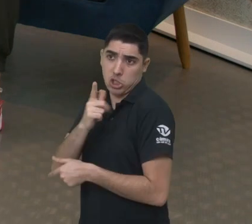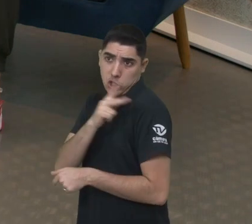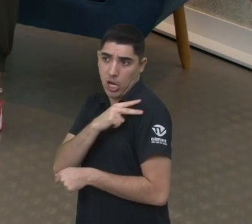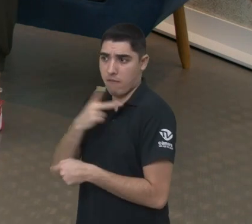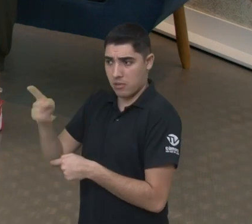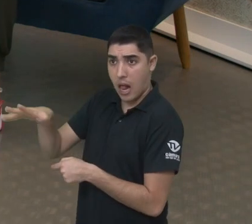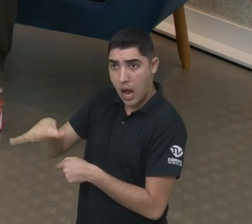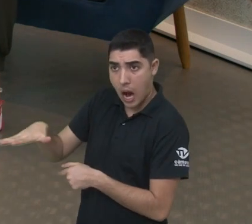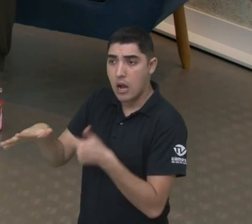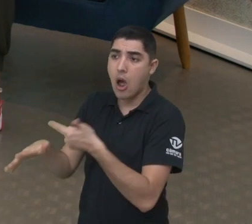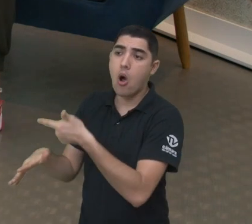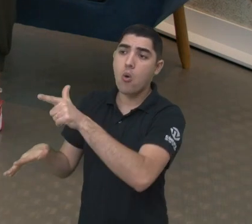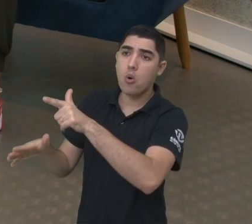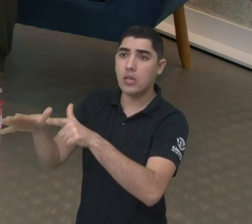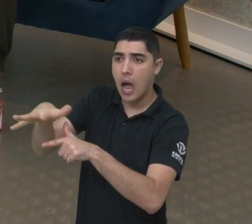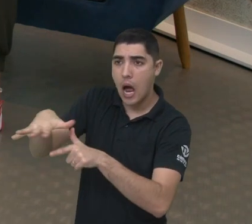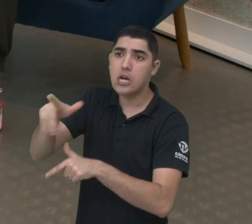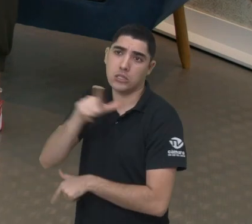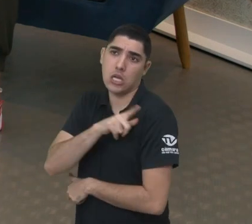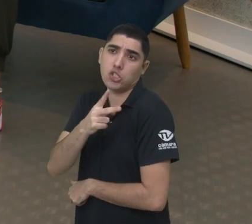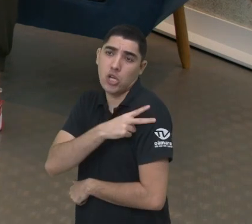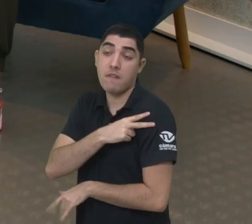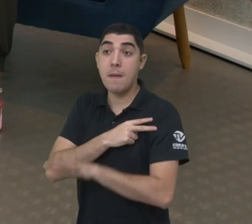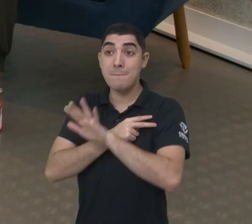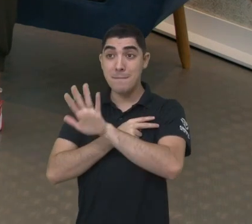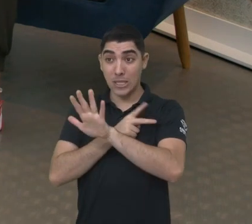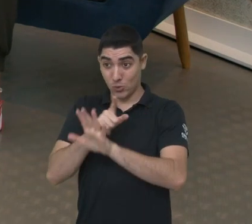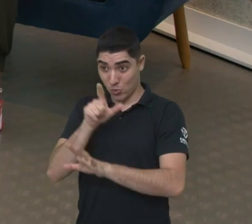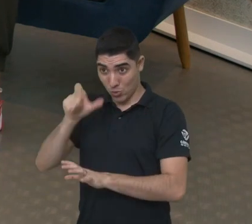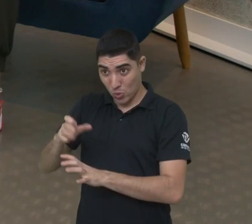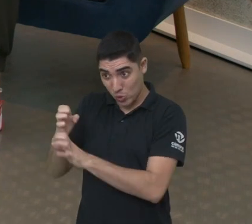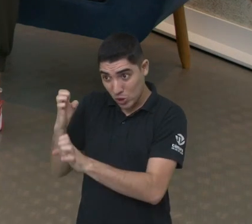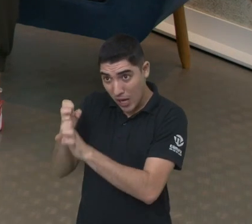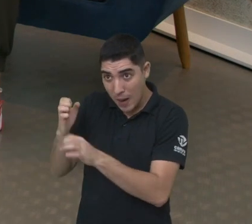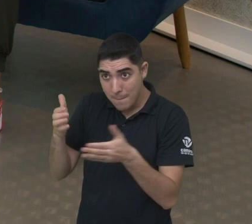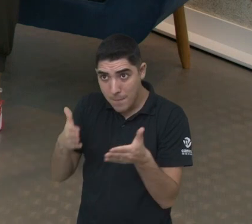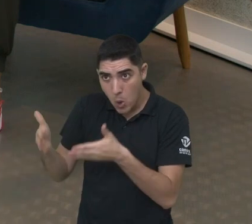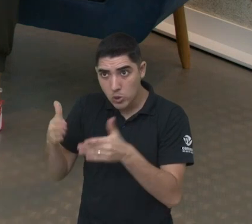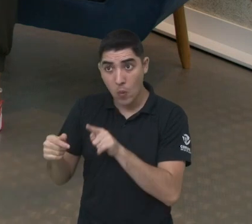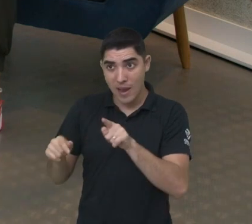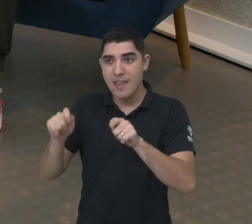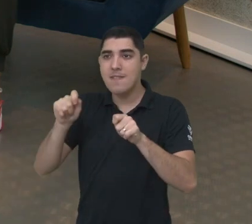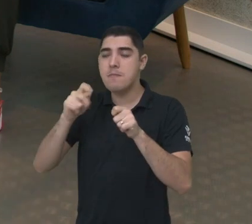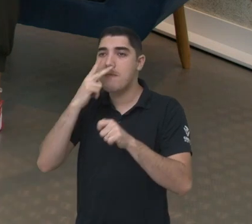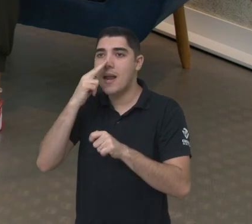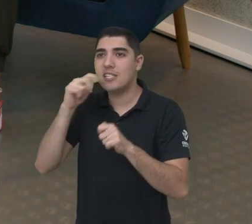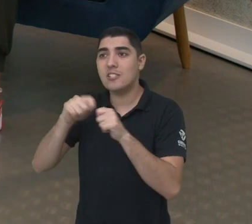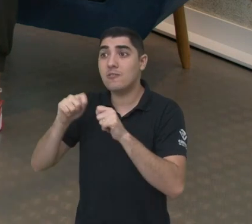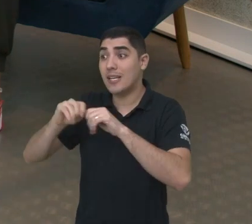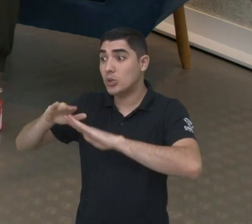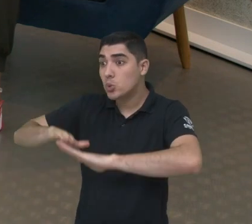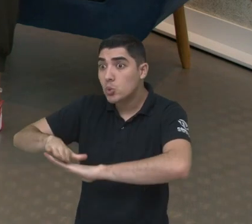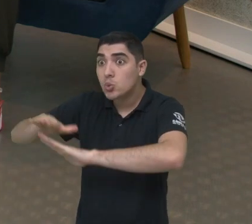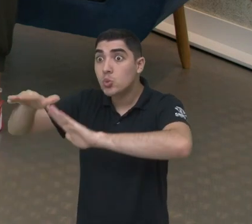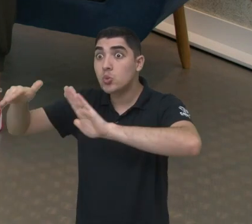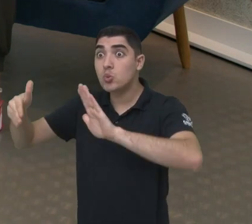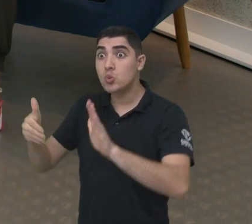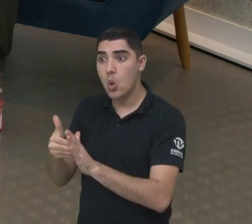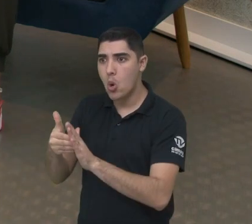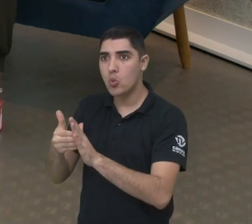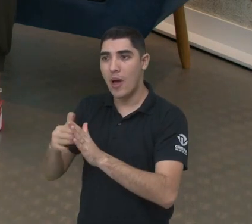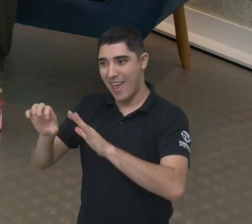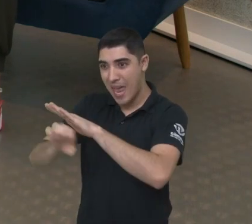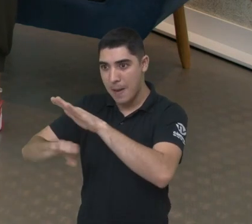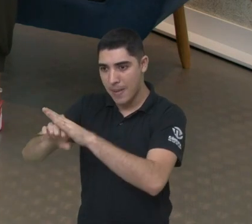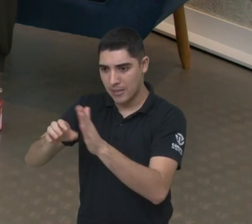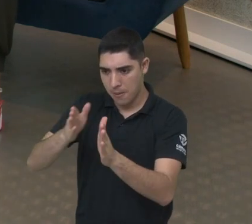daí eles são responsáveis, né, por certos setores. E o engenheiro de produção, então, ele estaria fazendo a gestão de toda essa cadeia dentro